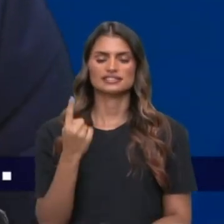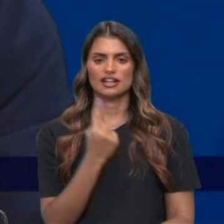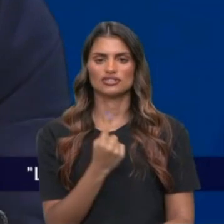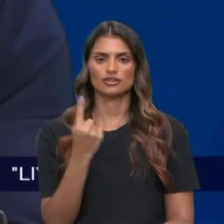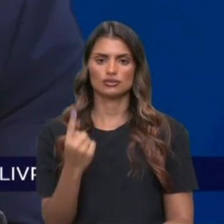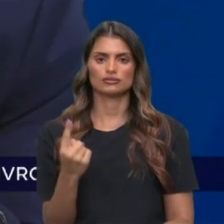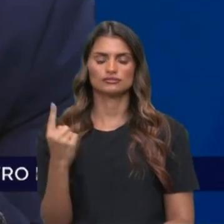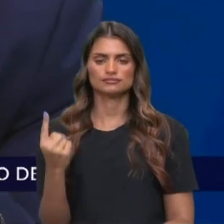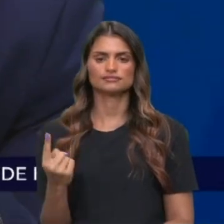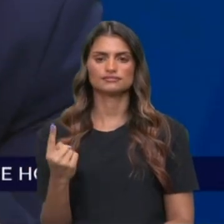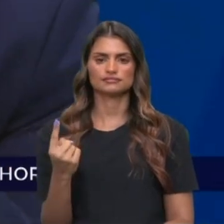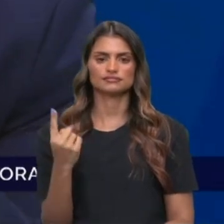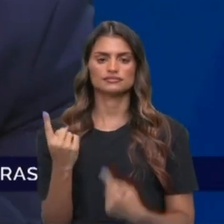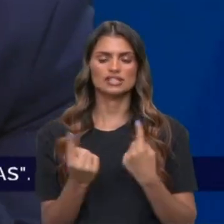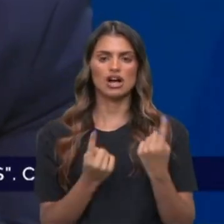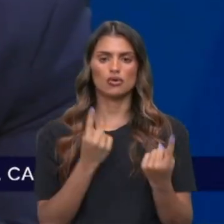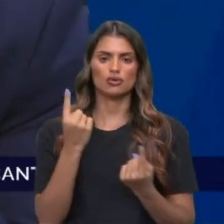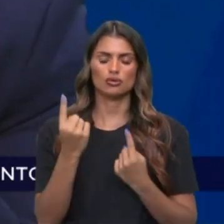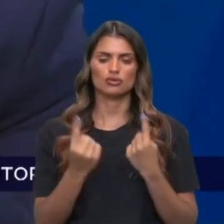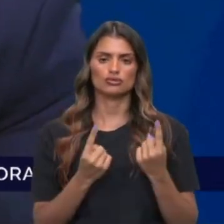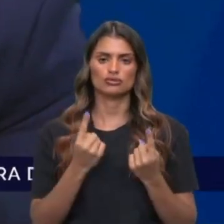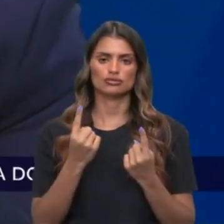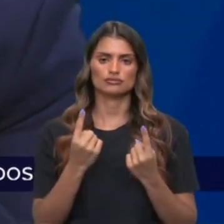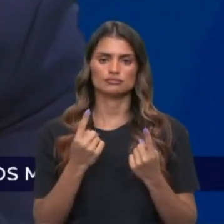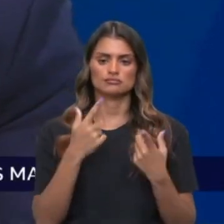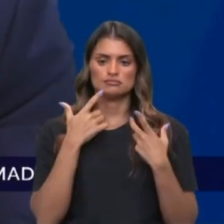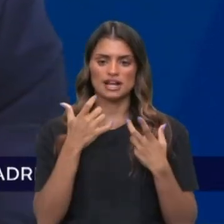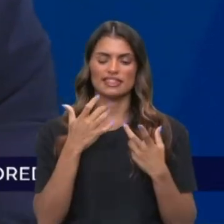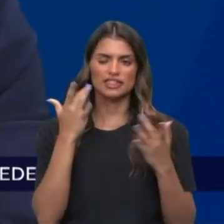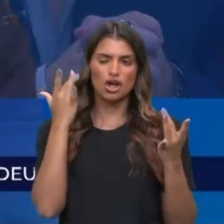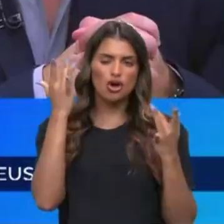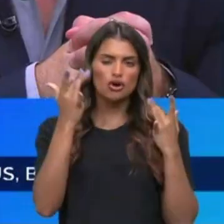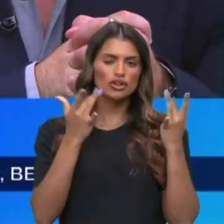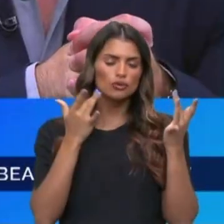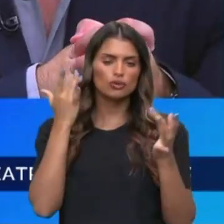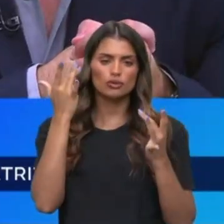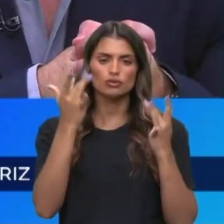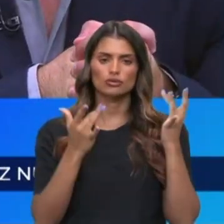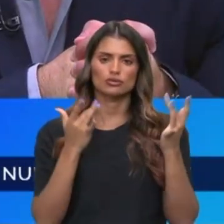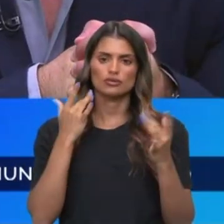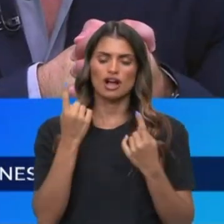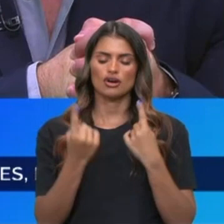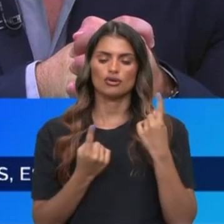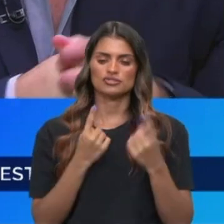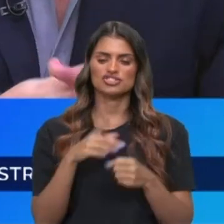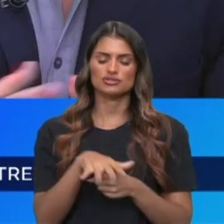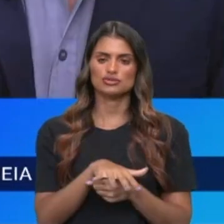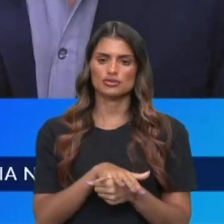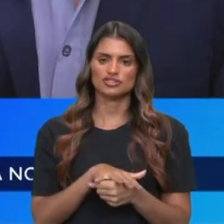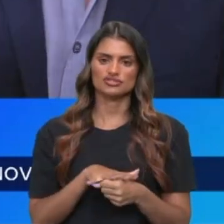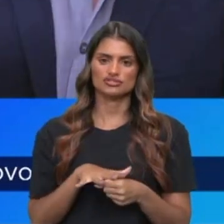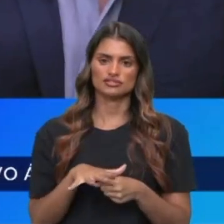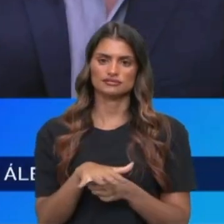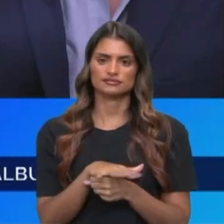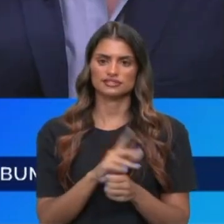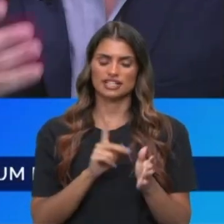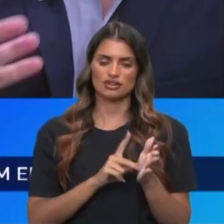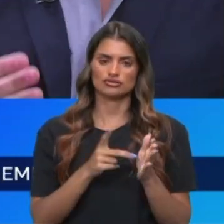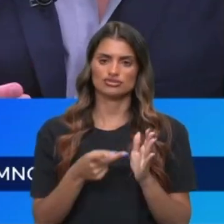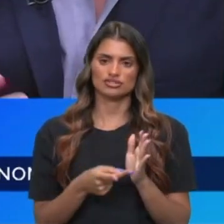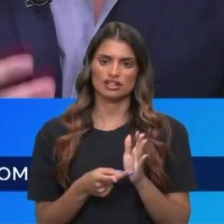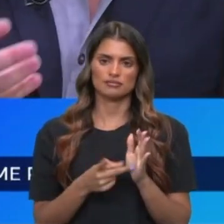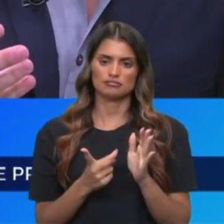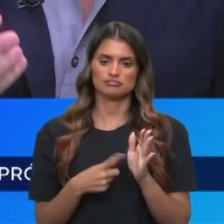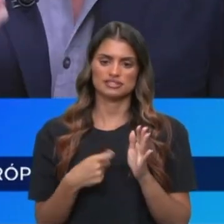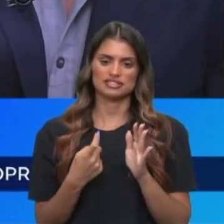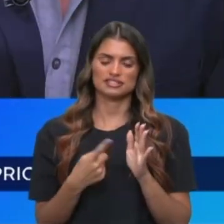por ter algum tipo de projeção teórica ou algumas questões que a tecnologia ainda